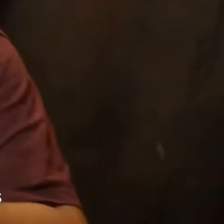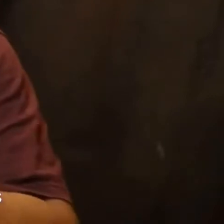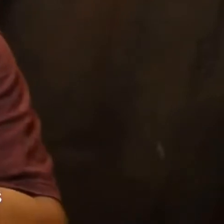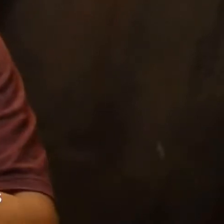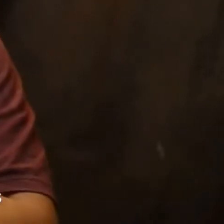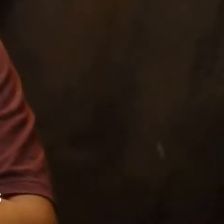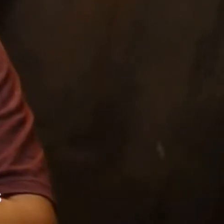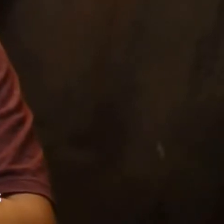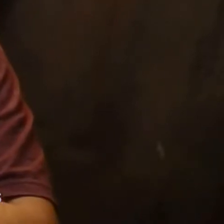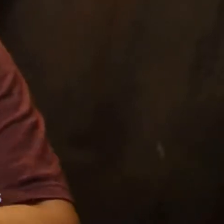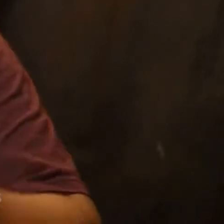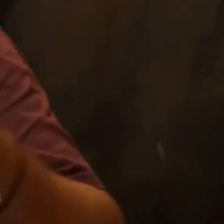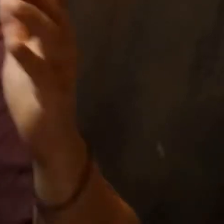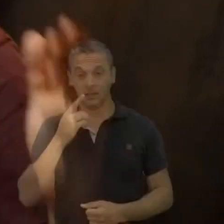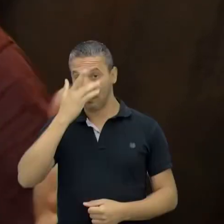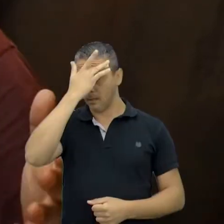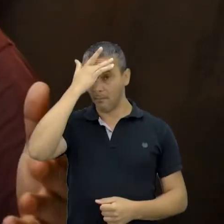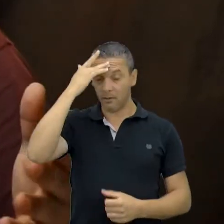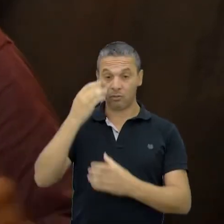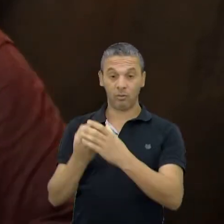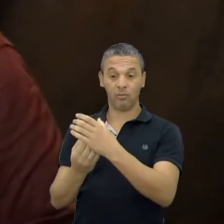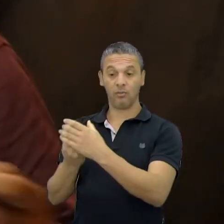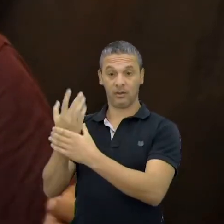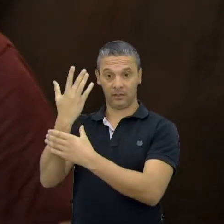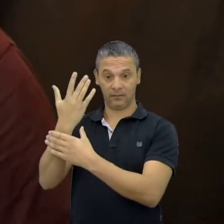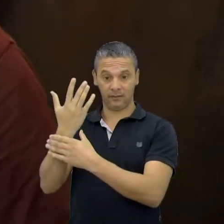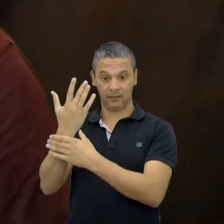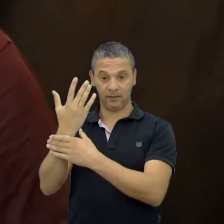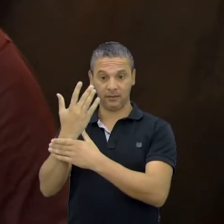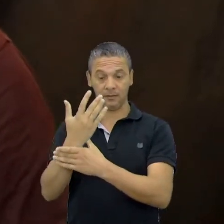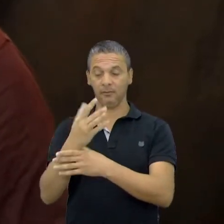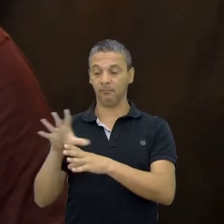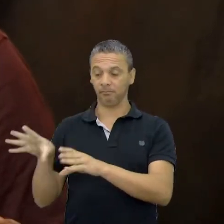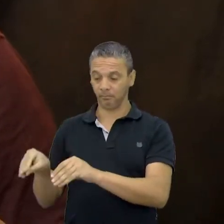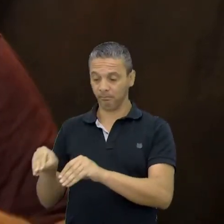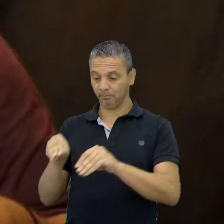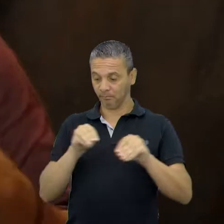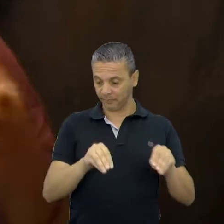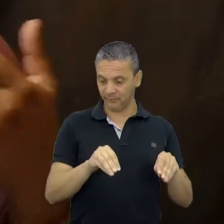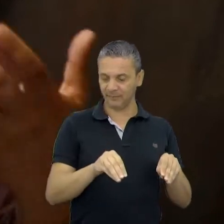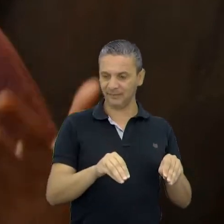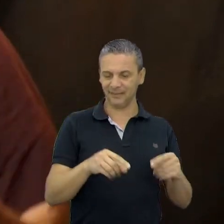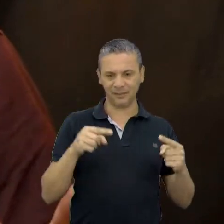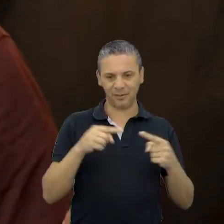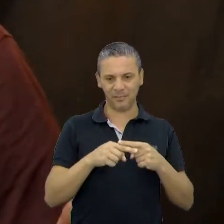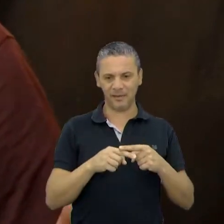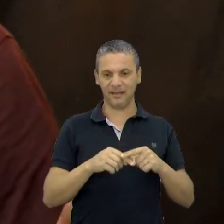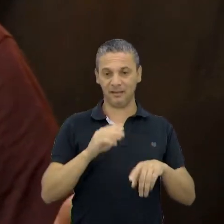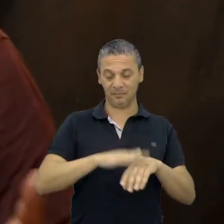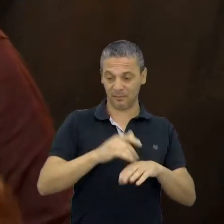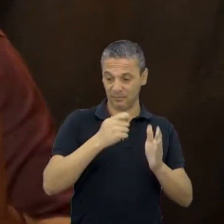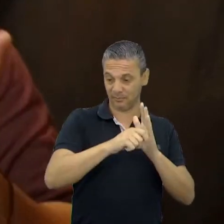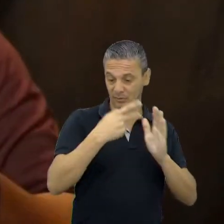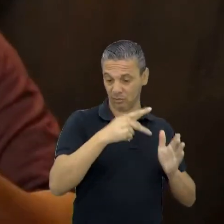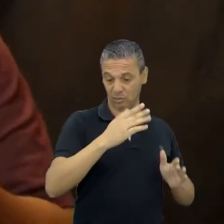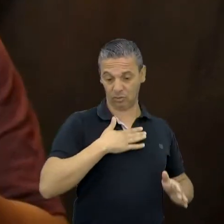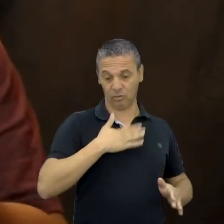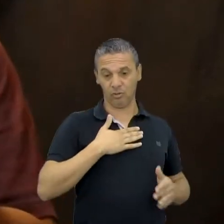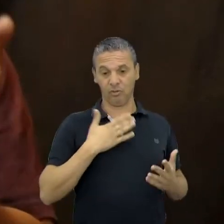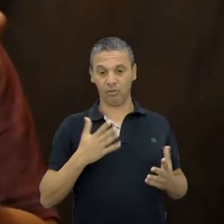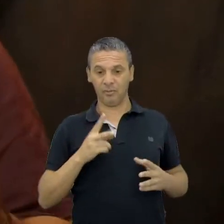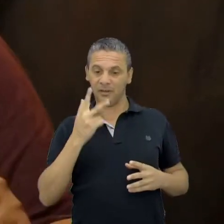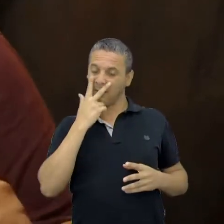É você pegar a obra de um autor, publicá-la e assinar como sendo sua. Ou ainda que você não assine, né, mas você